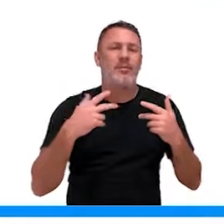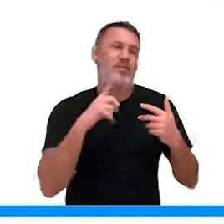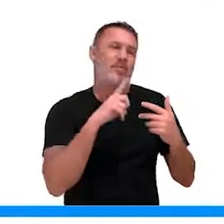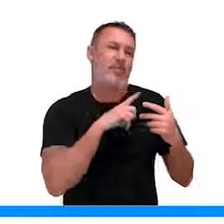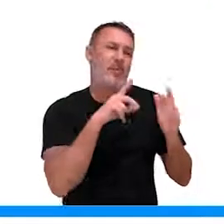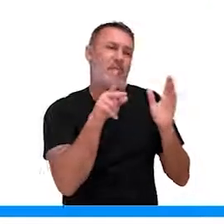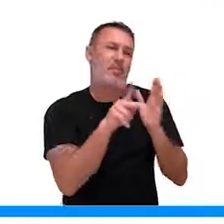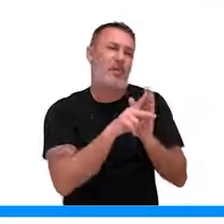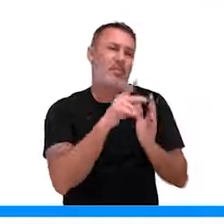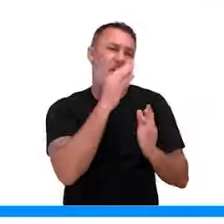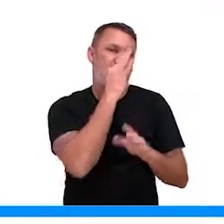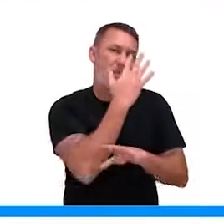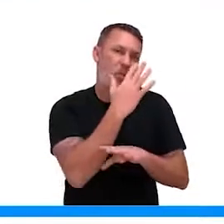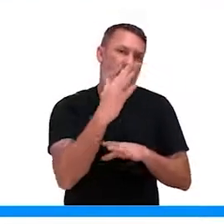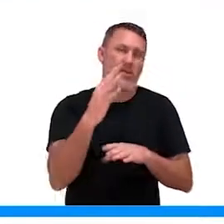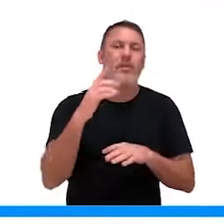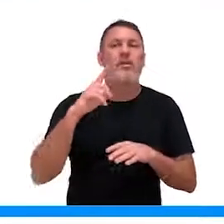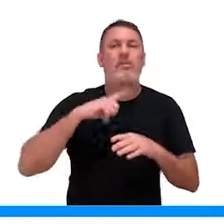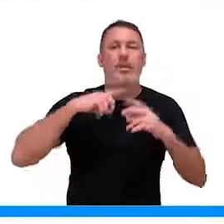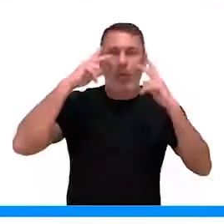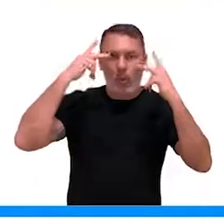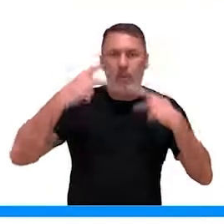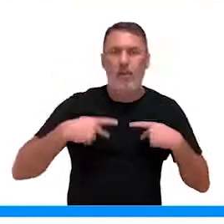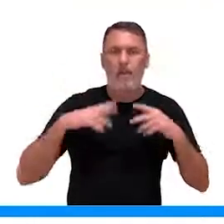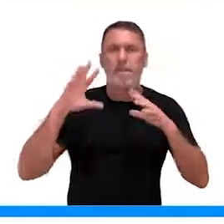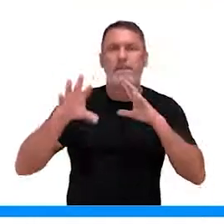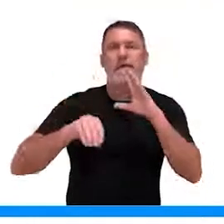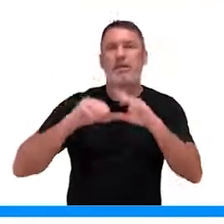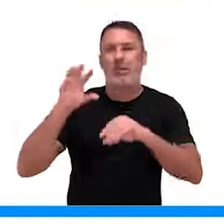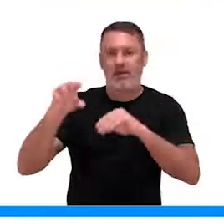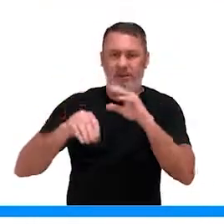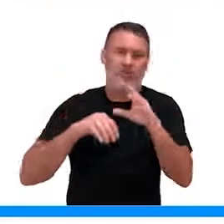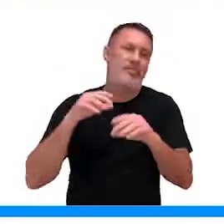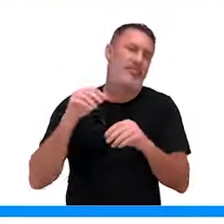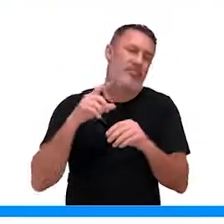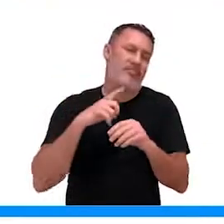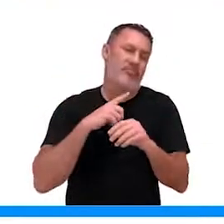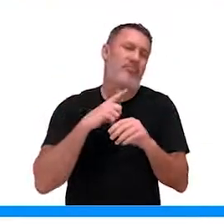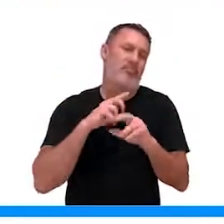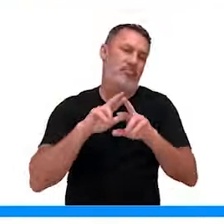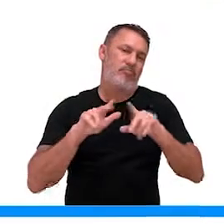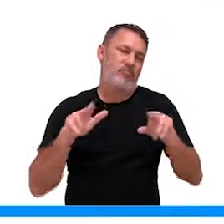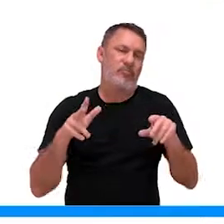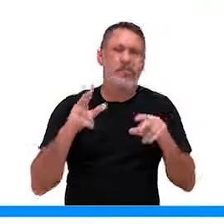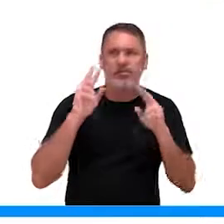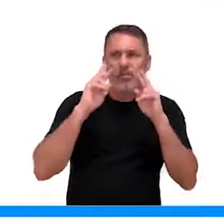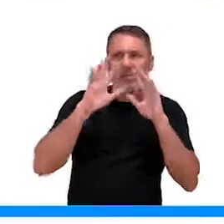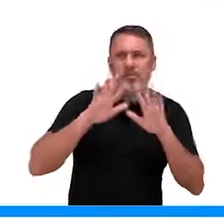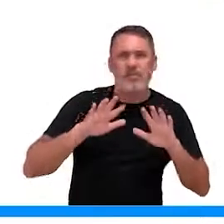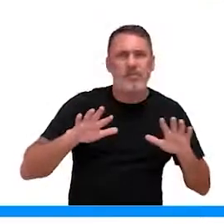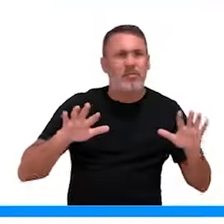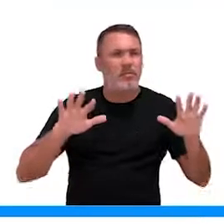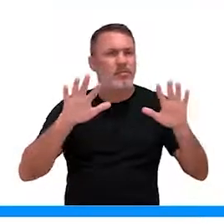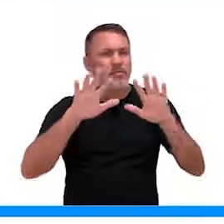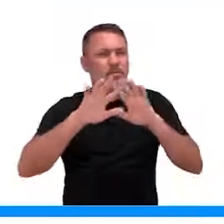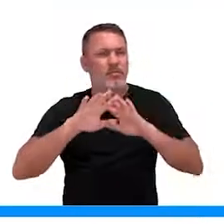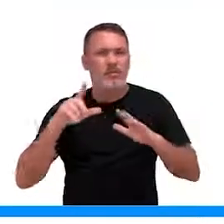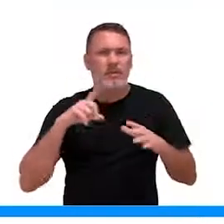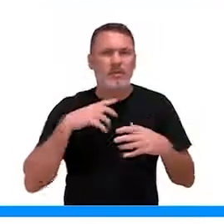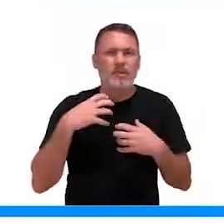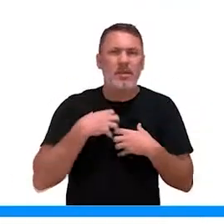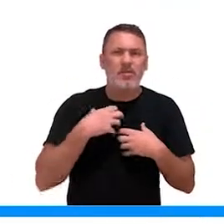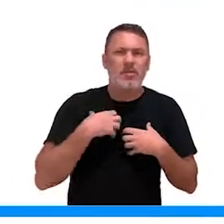isso sendo aí percebido pelo nosso olhar de maneira empírica, às vezes auditiva, então lançando mão de todos os nossos